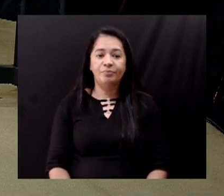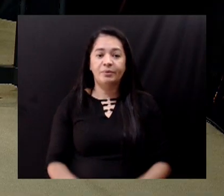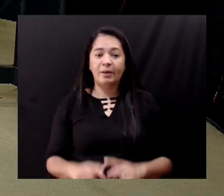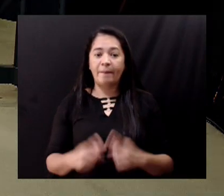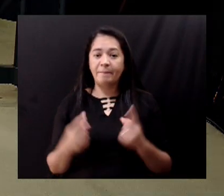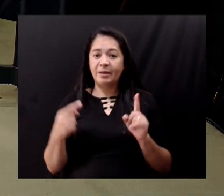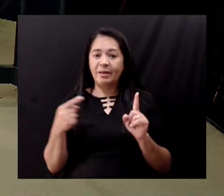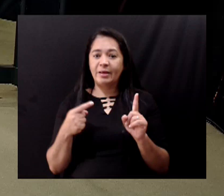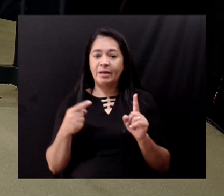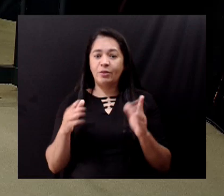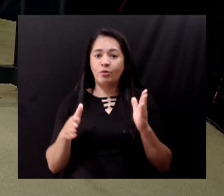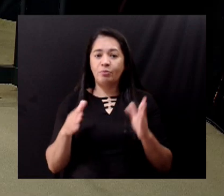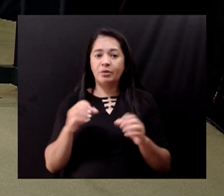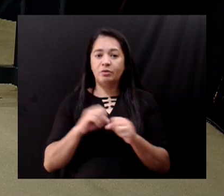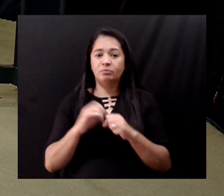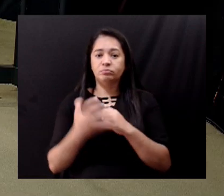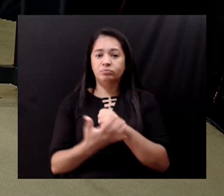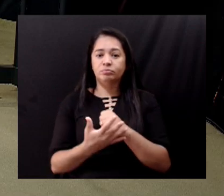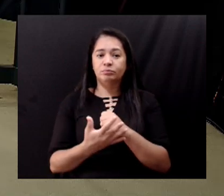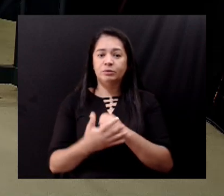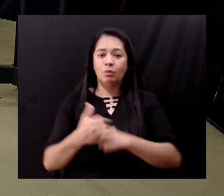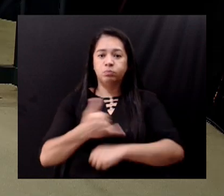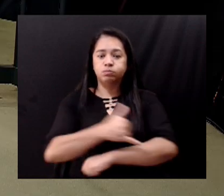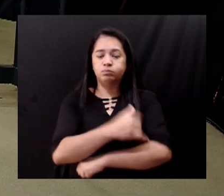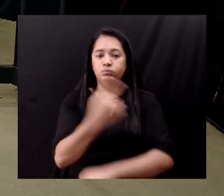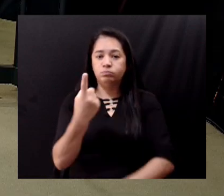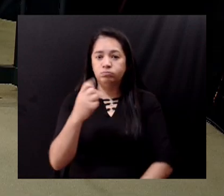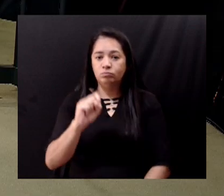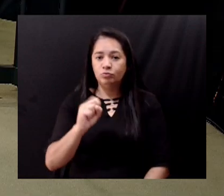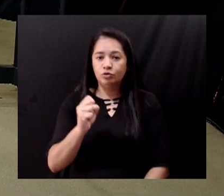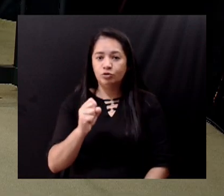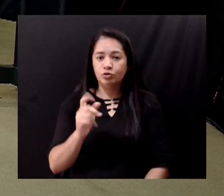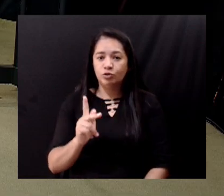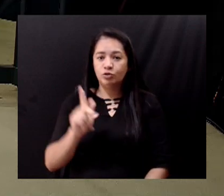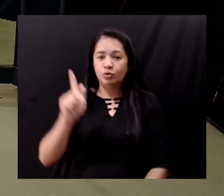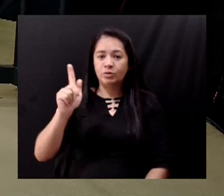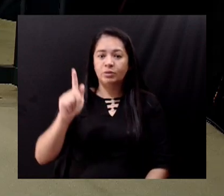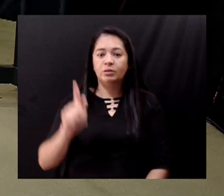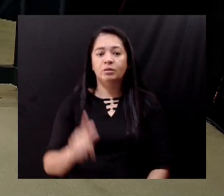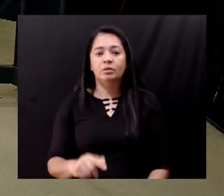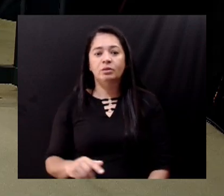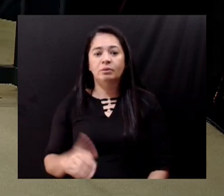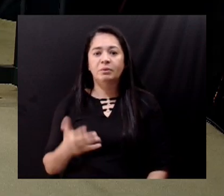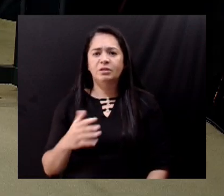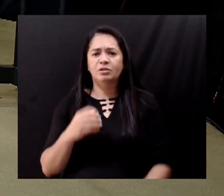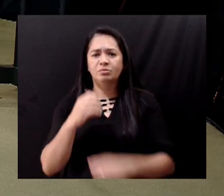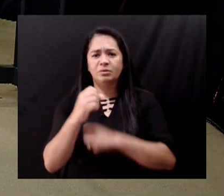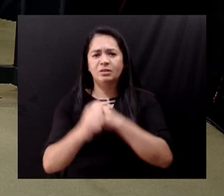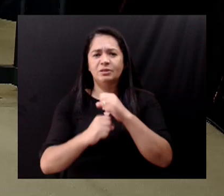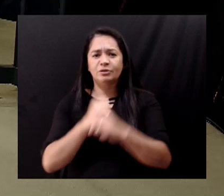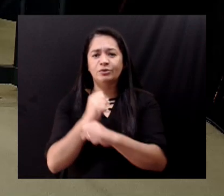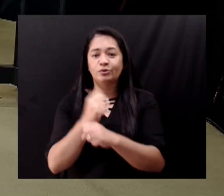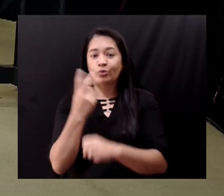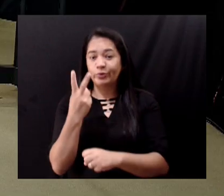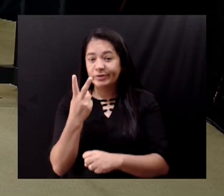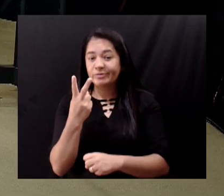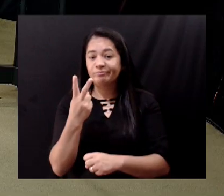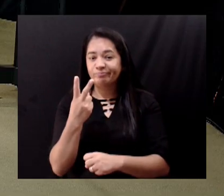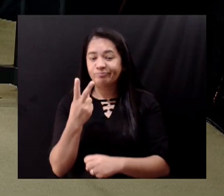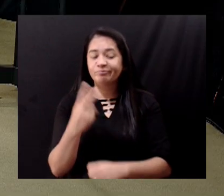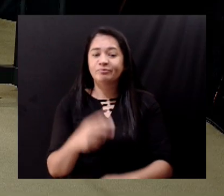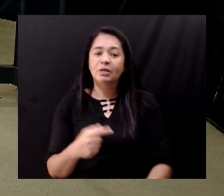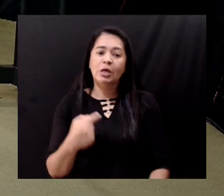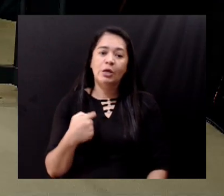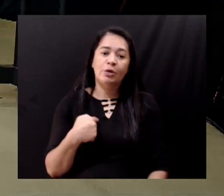ganhou 18 quilos. Se a gente parar para pensar, foram 2 anos, né? Quase 3. Quase 3 anos, né? Eu ganhei